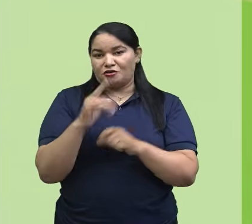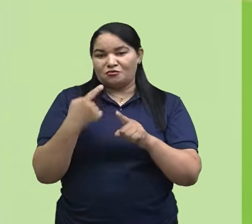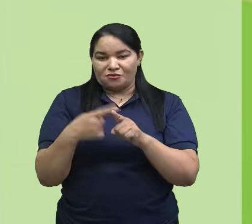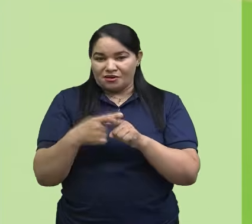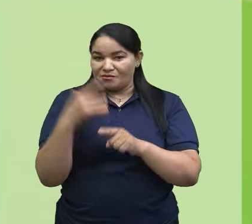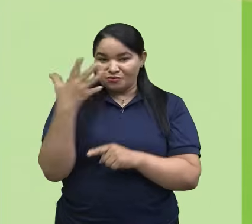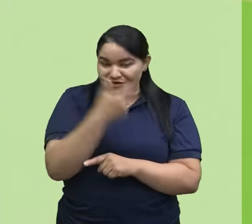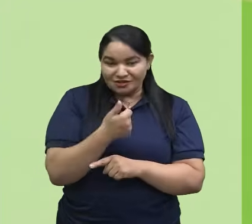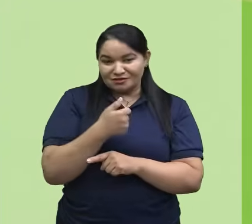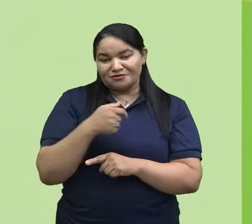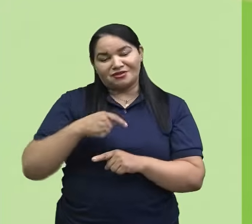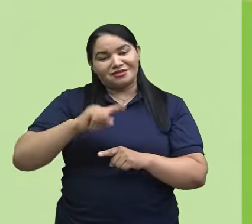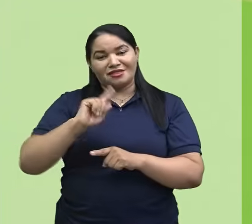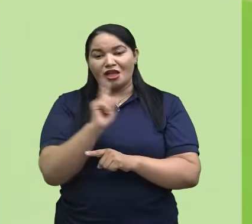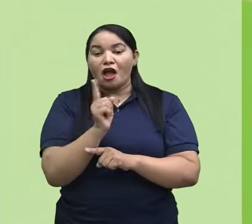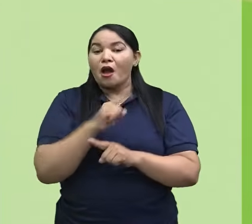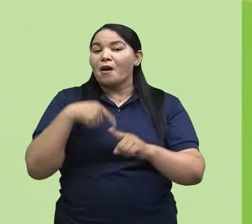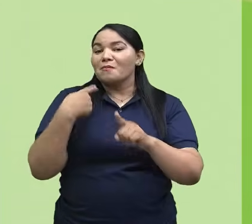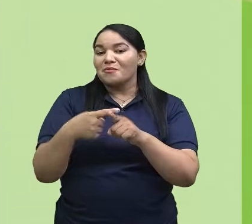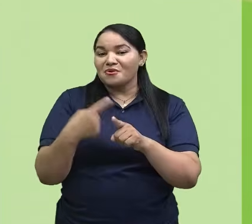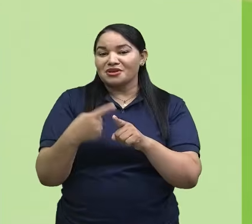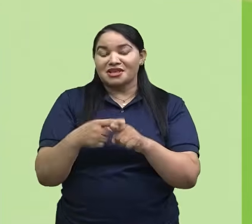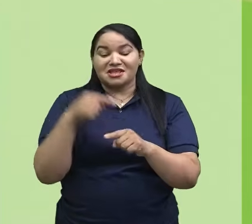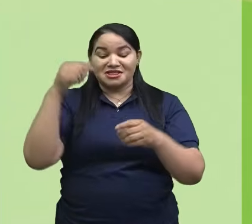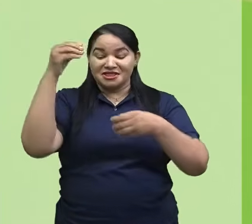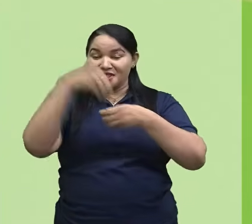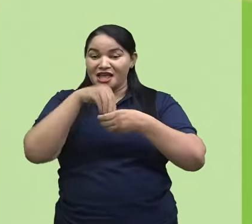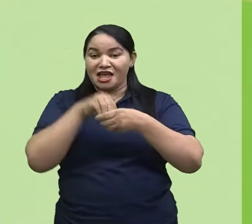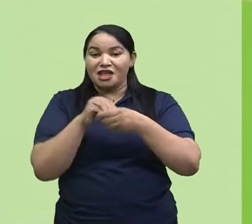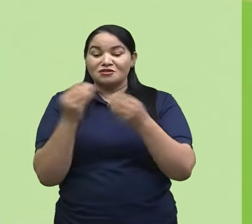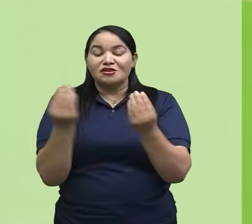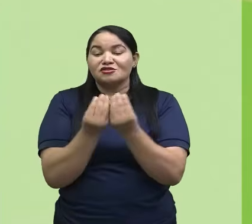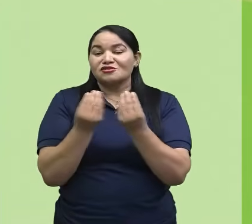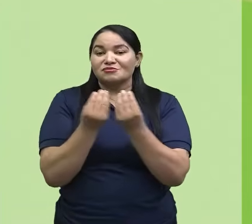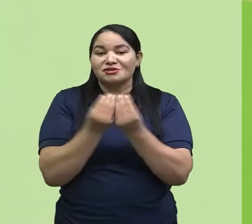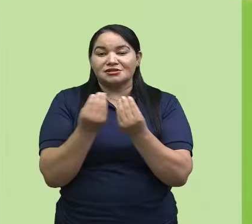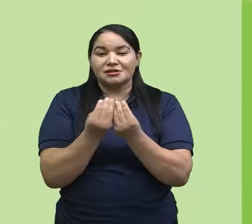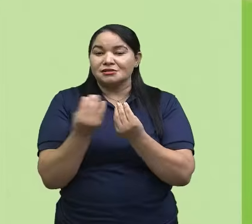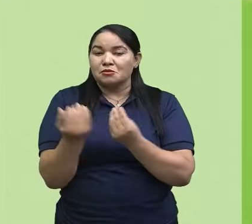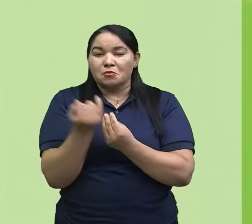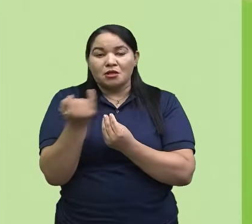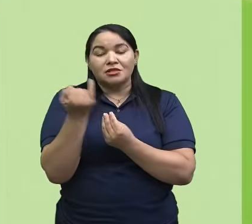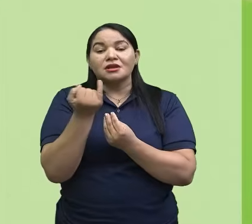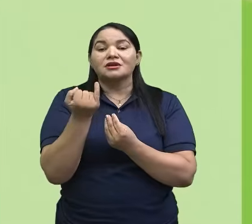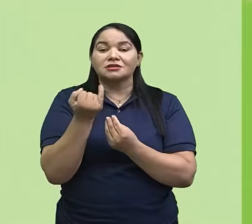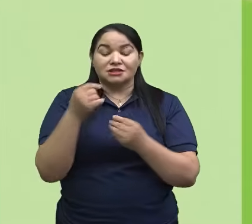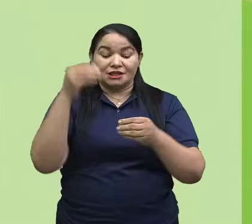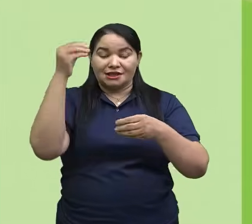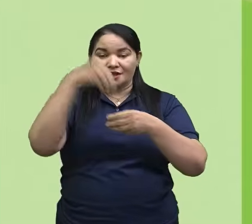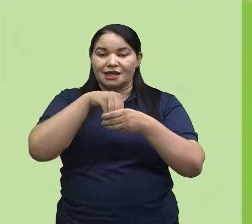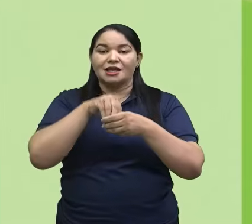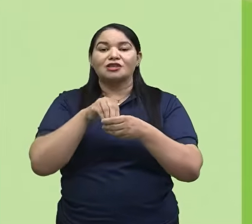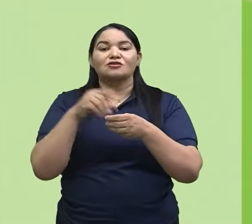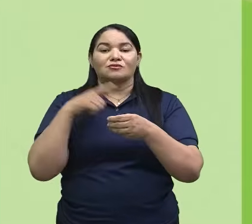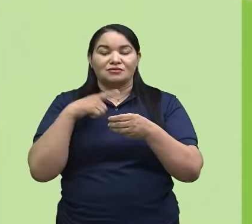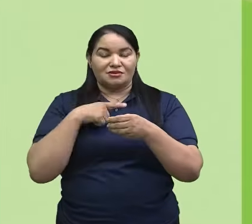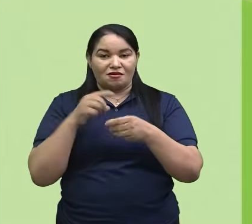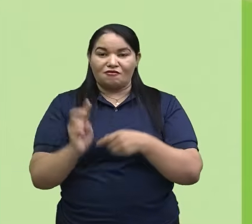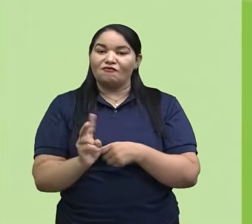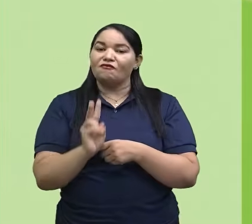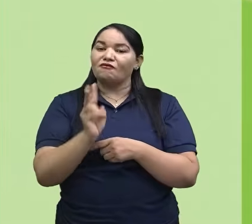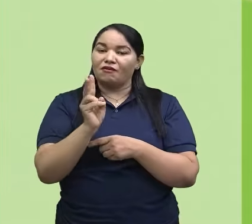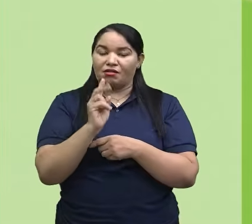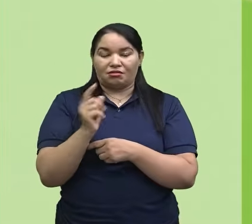bonitos, né? Eles são caros porque eles têm uma propriedade específica que faz com que eles, né, tenham ali o seu